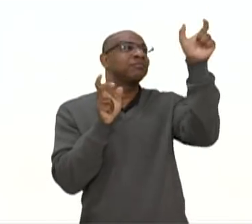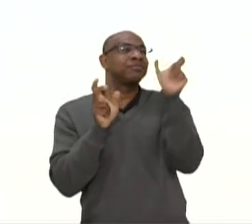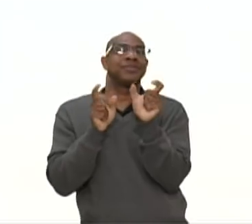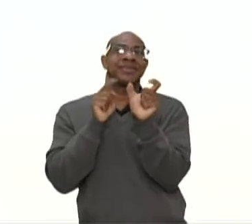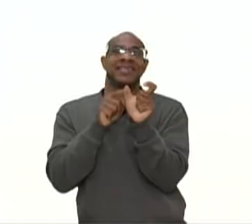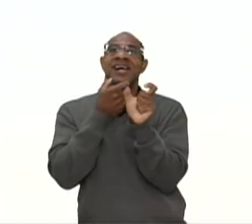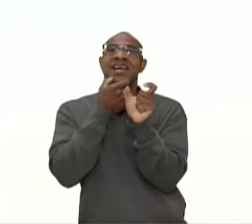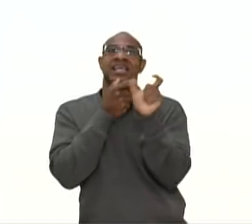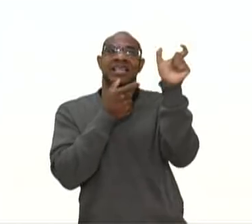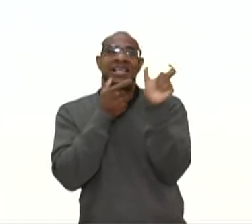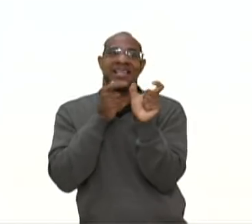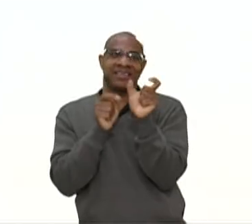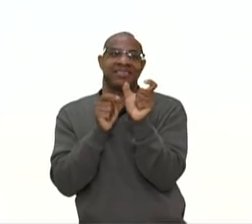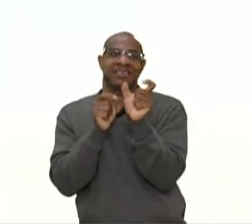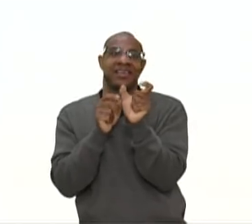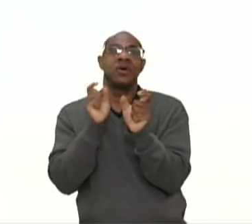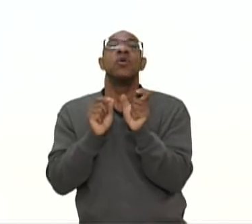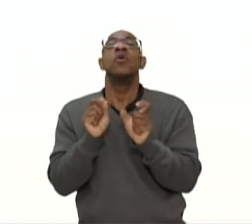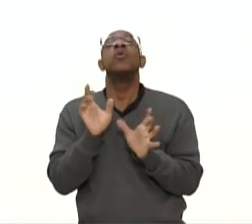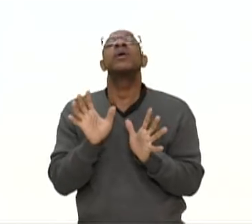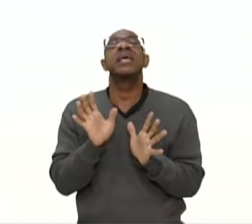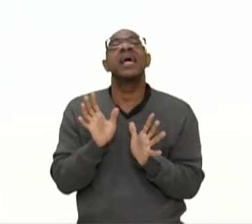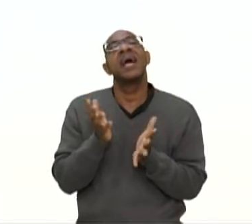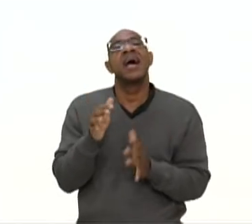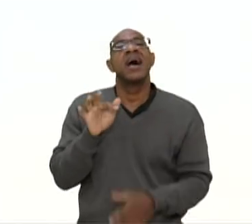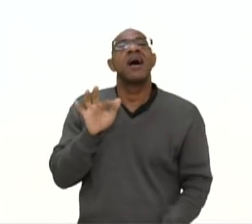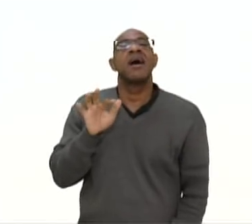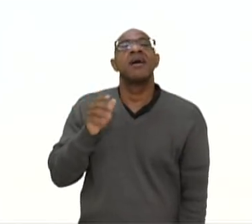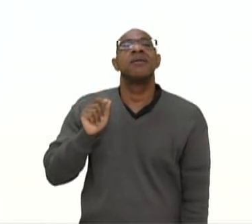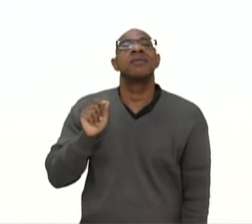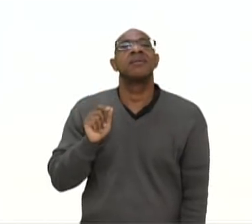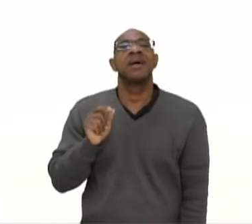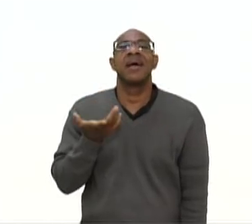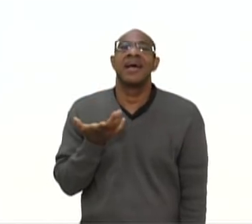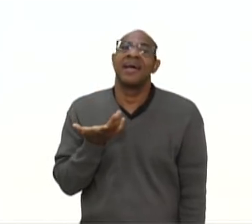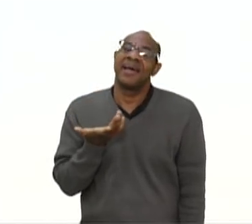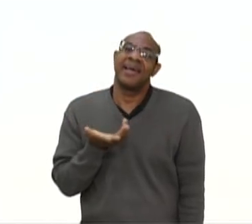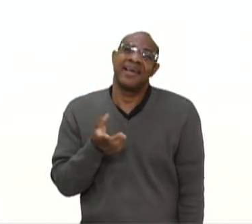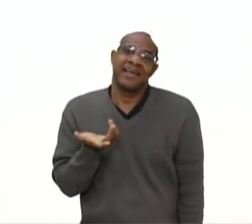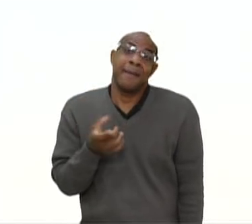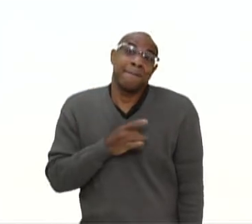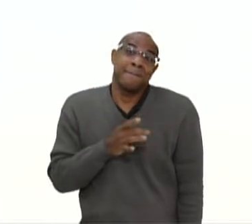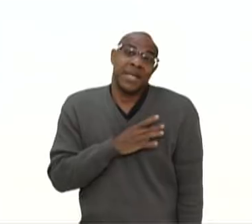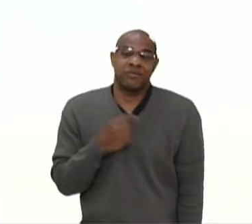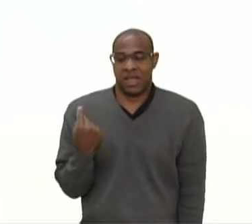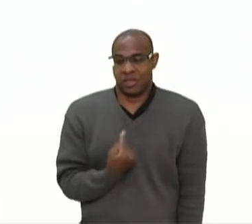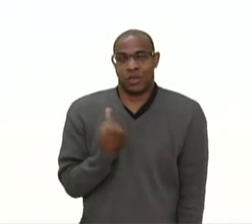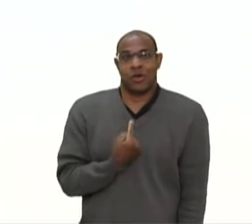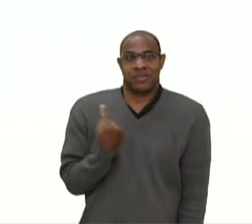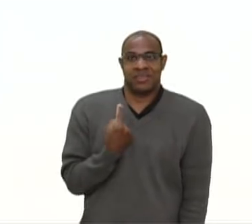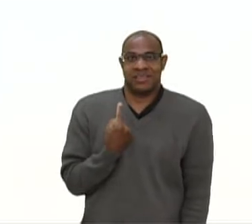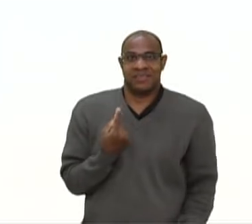de permanecer sem conexão móvel, que inclui a internet e o celular.